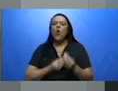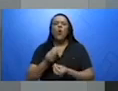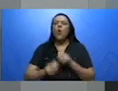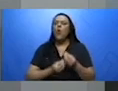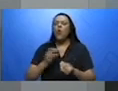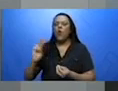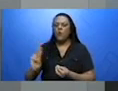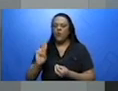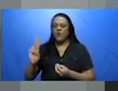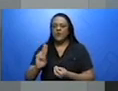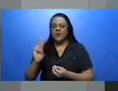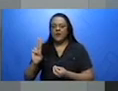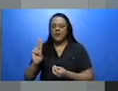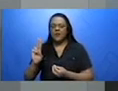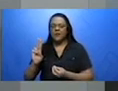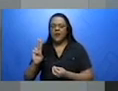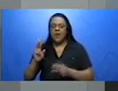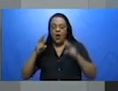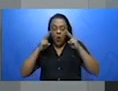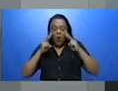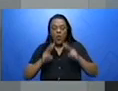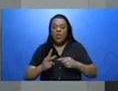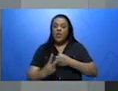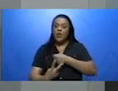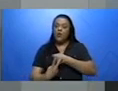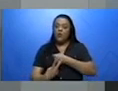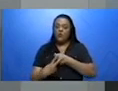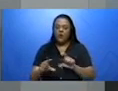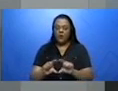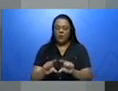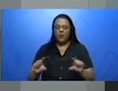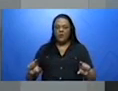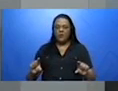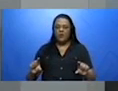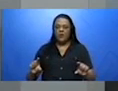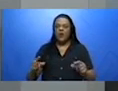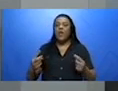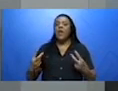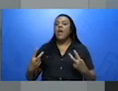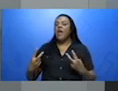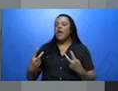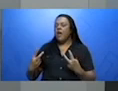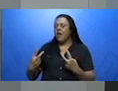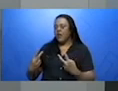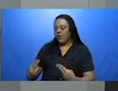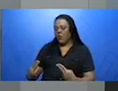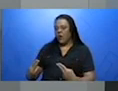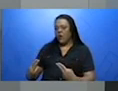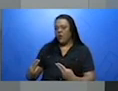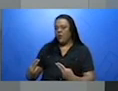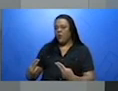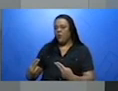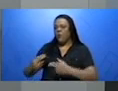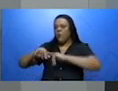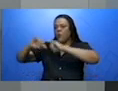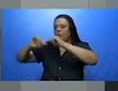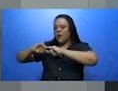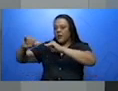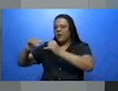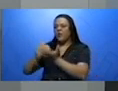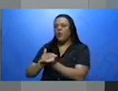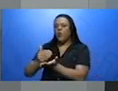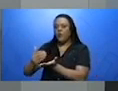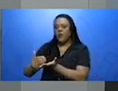das formas nominais, como ocorreu na propaganda apresentada no início deste módulo.